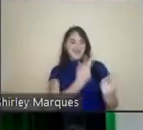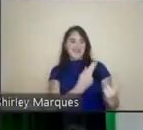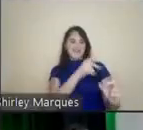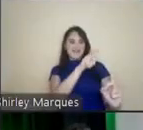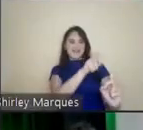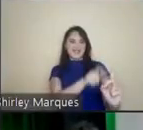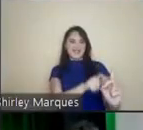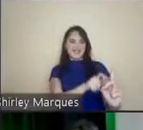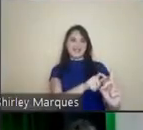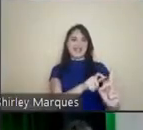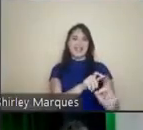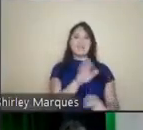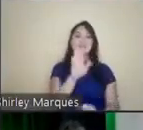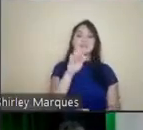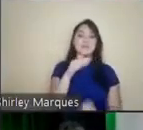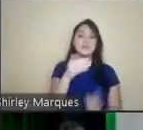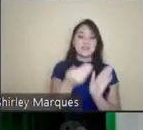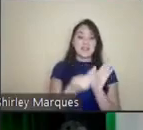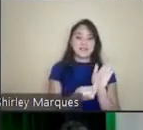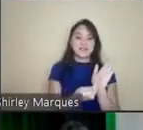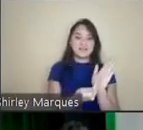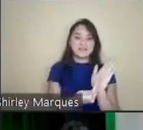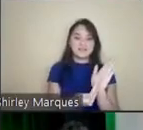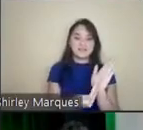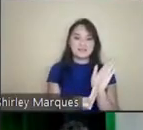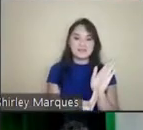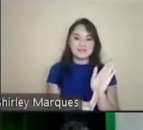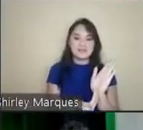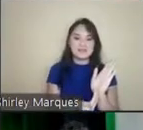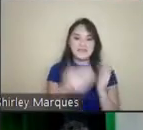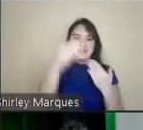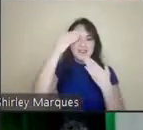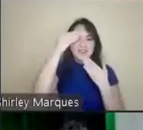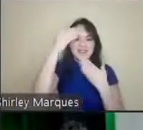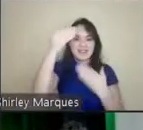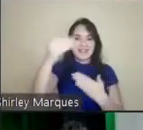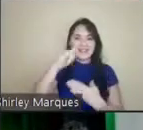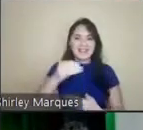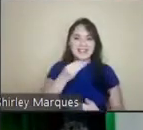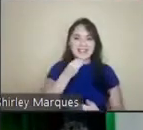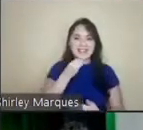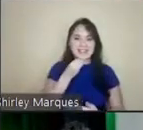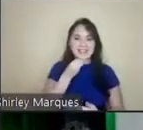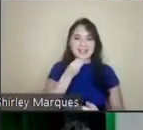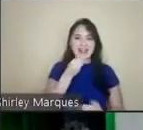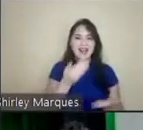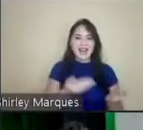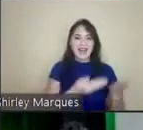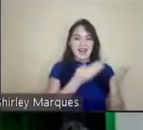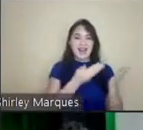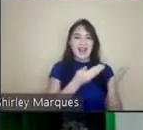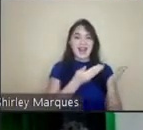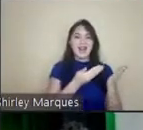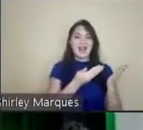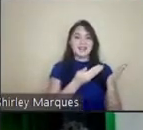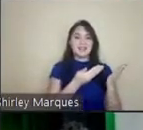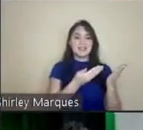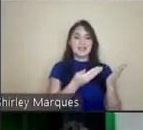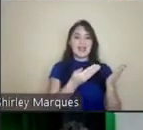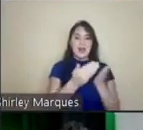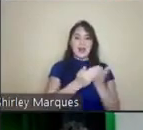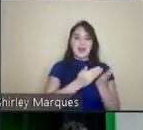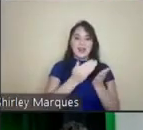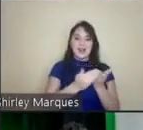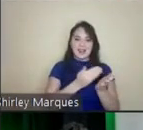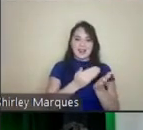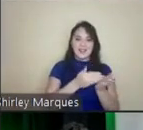Pois não, Mavi, esse aqui, ó, Flicam. Muito obrigado por essa oportunidade. Esse é o Ouroboro Baobá, lançado pela editora